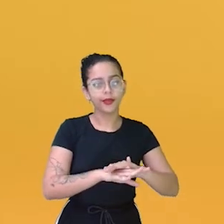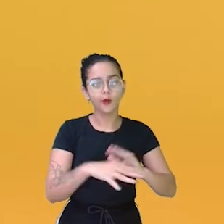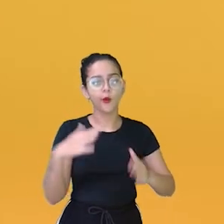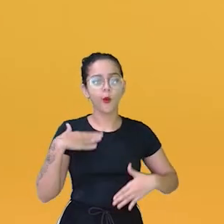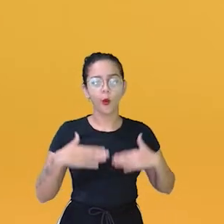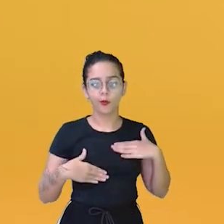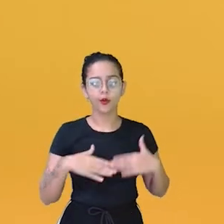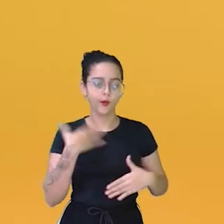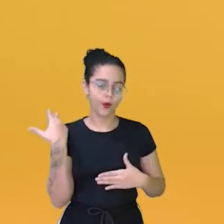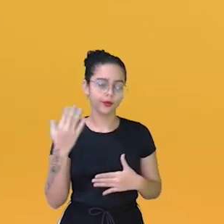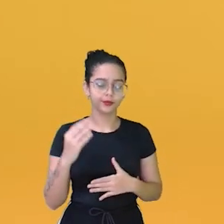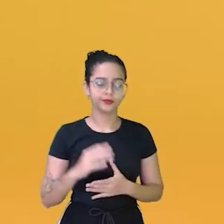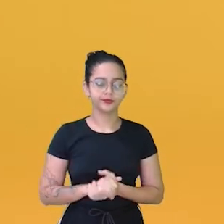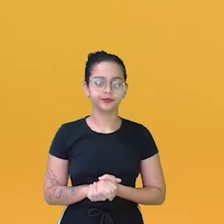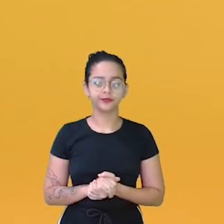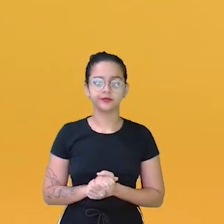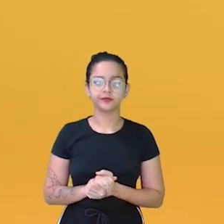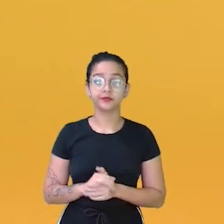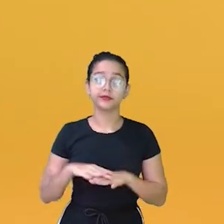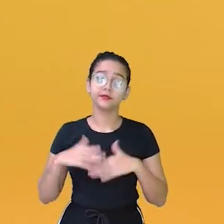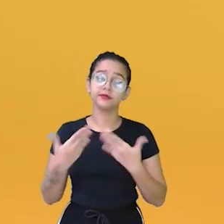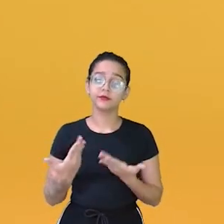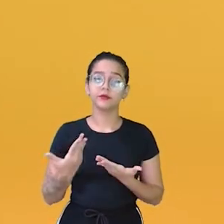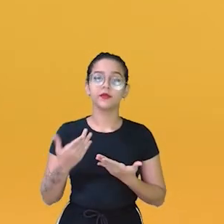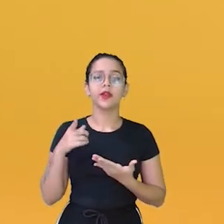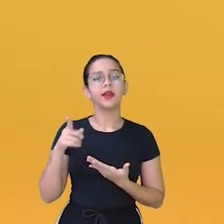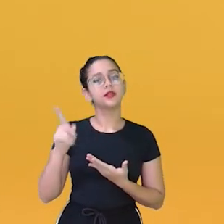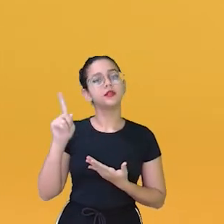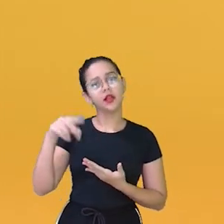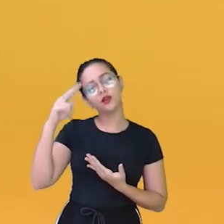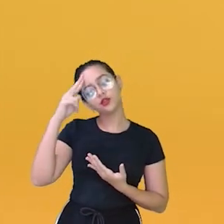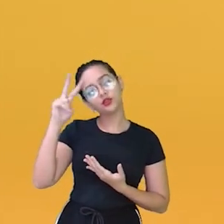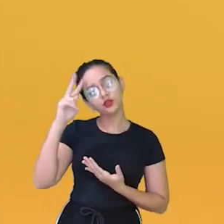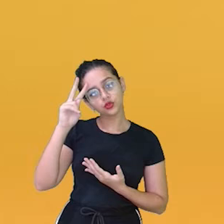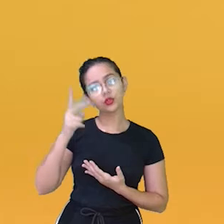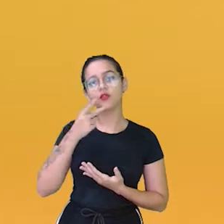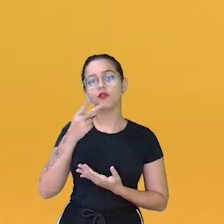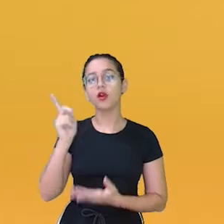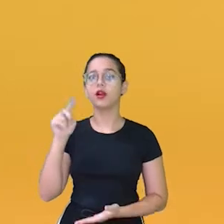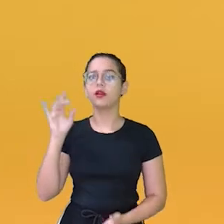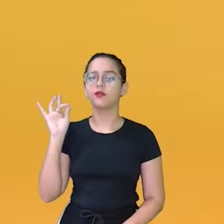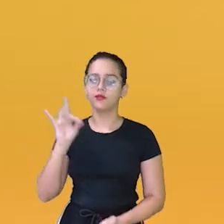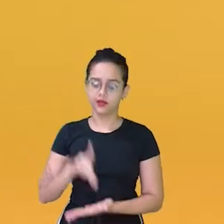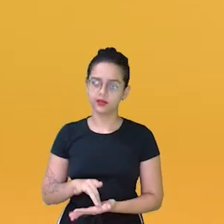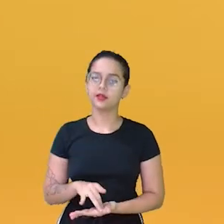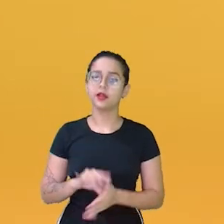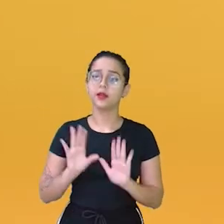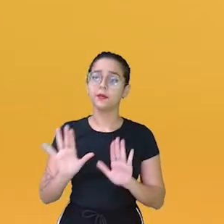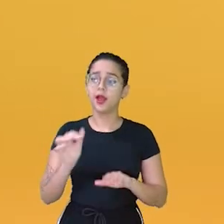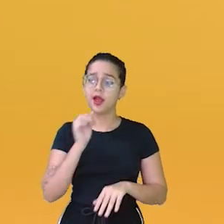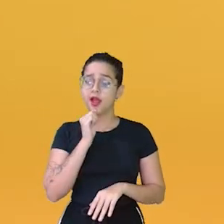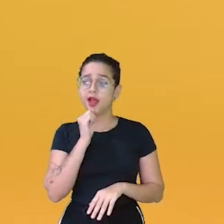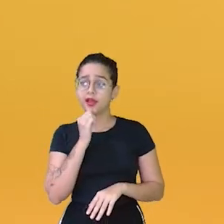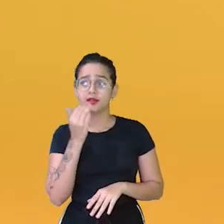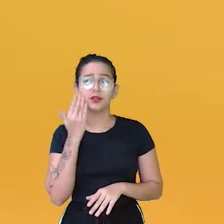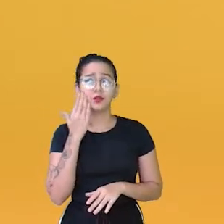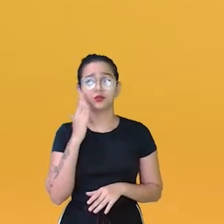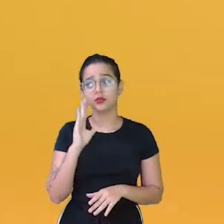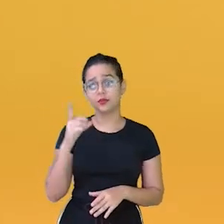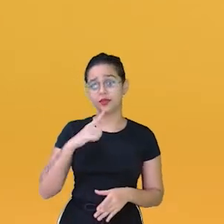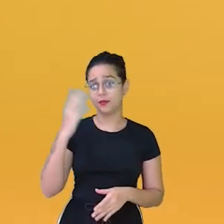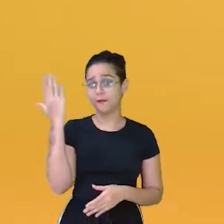né? Bom, essa é a história que dizem que a história é verdadeira, mas ainda não se tem